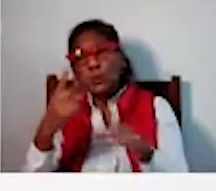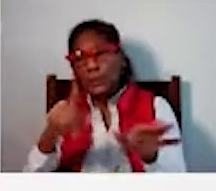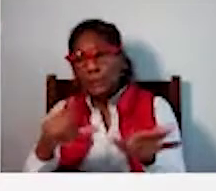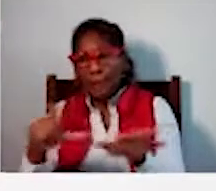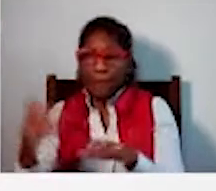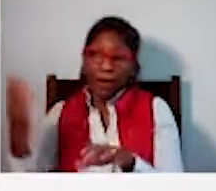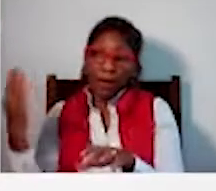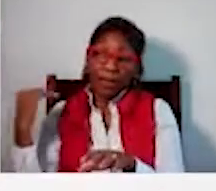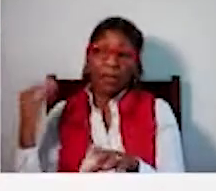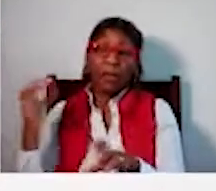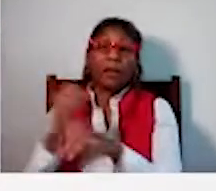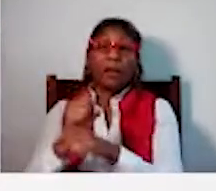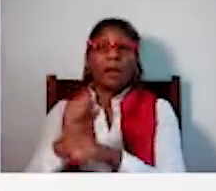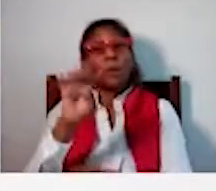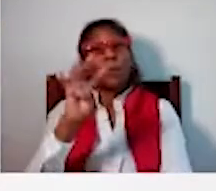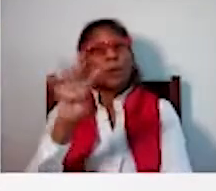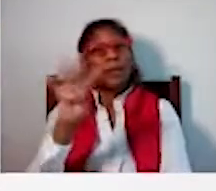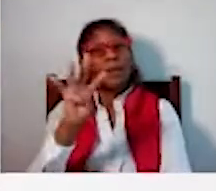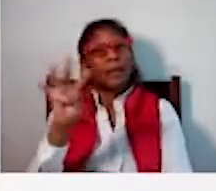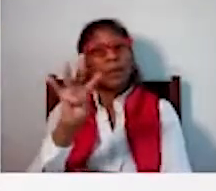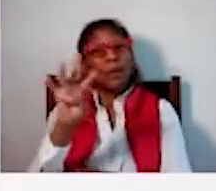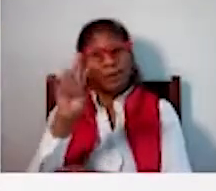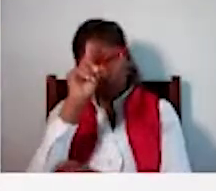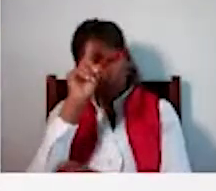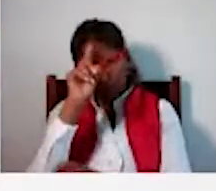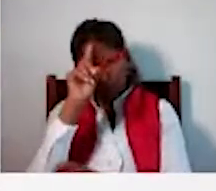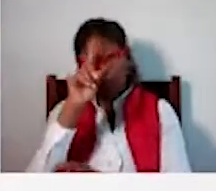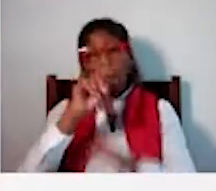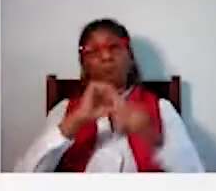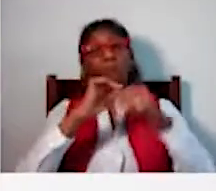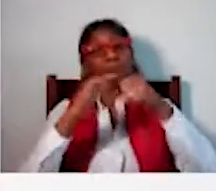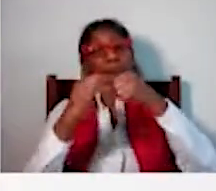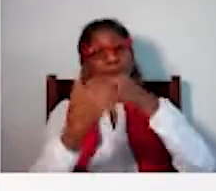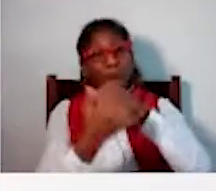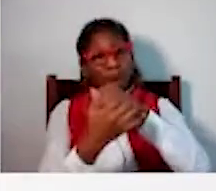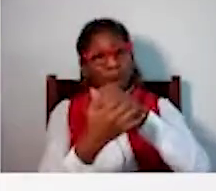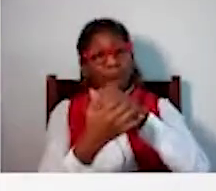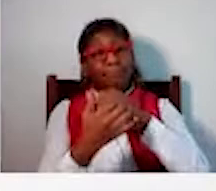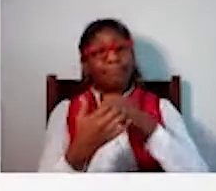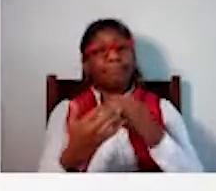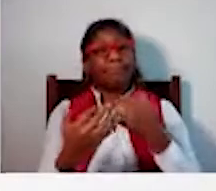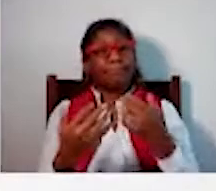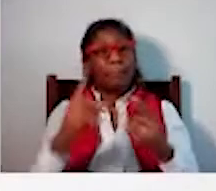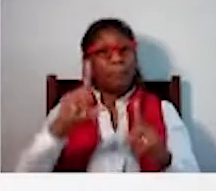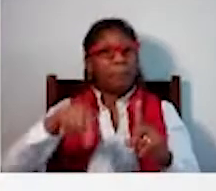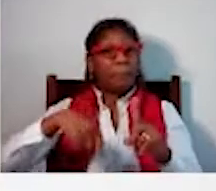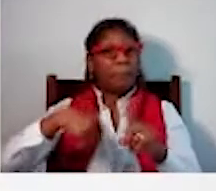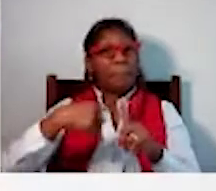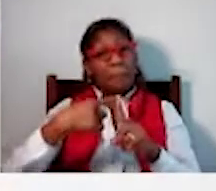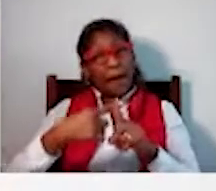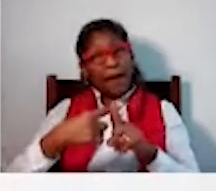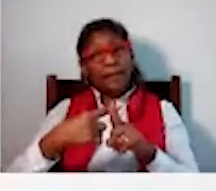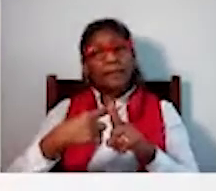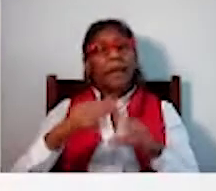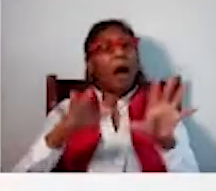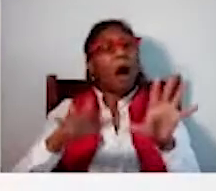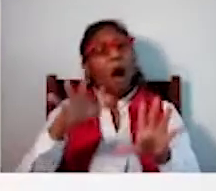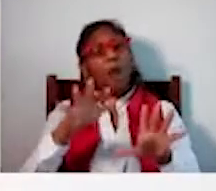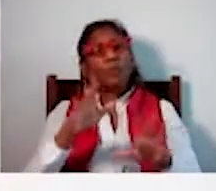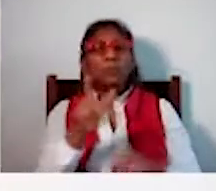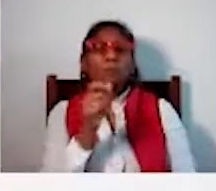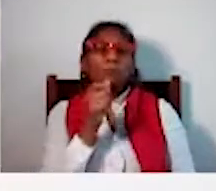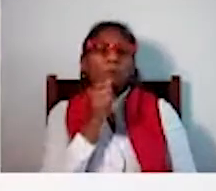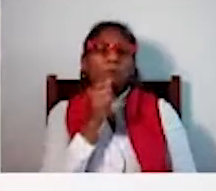vai a 44 internações confirmadas para o Covid, e mais, né, as suspeitas que estão aqui, que também